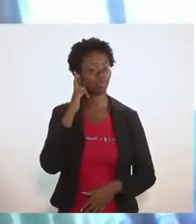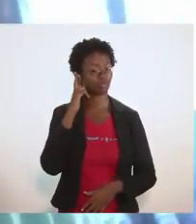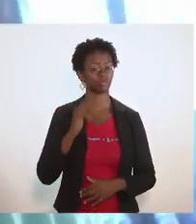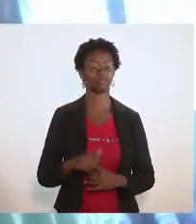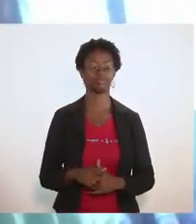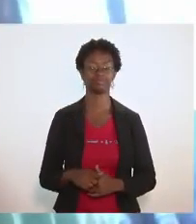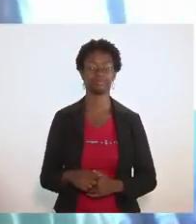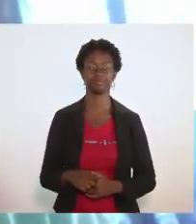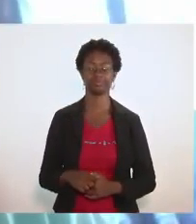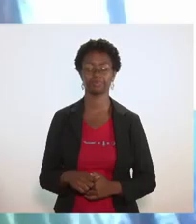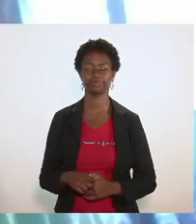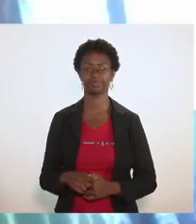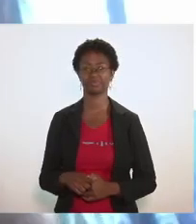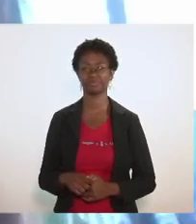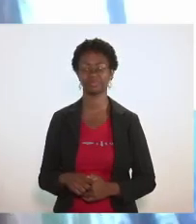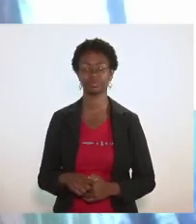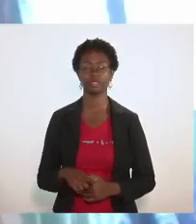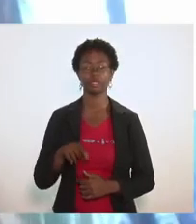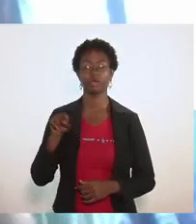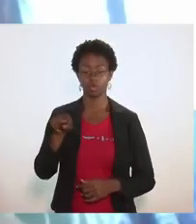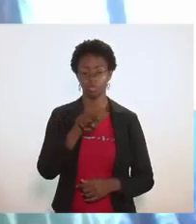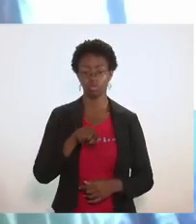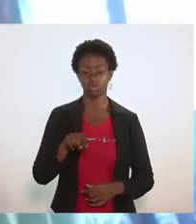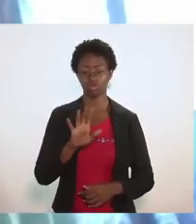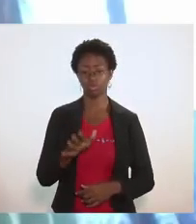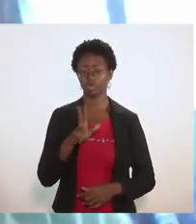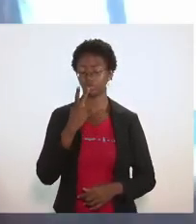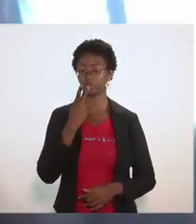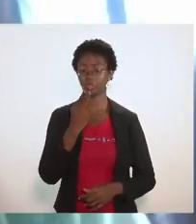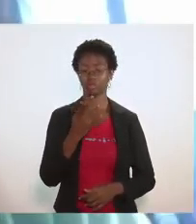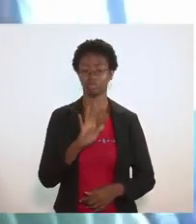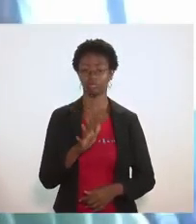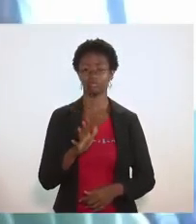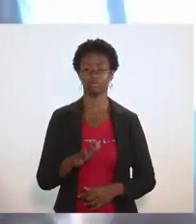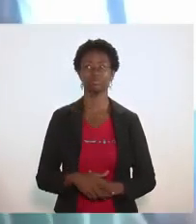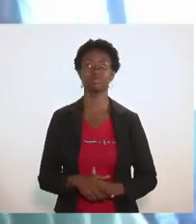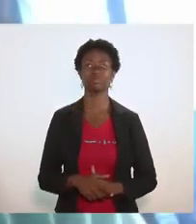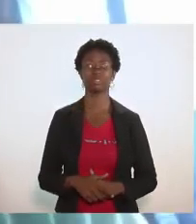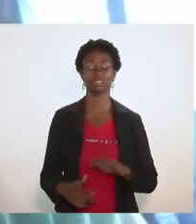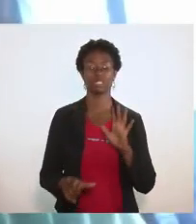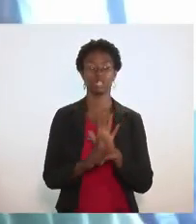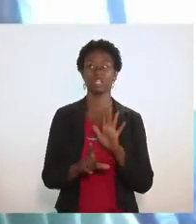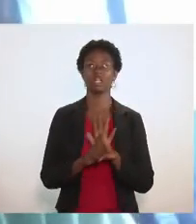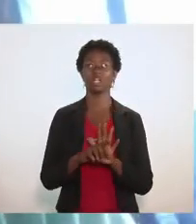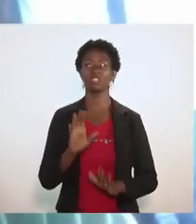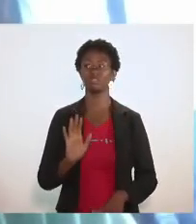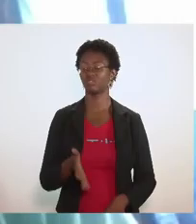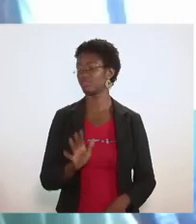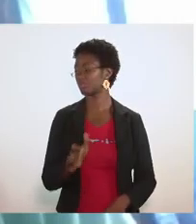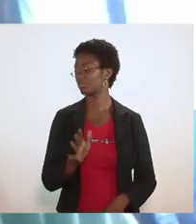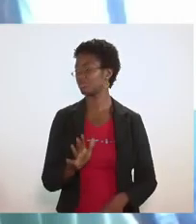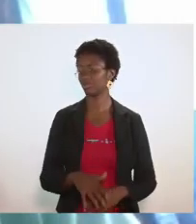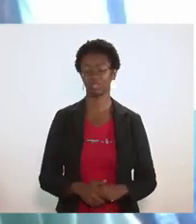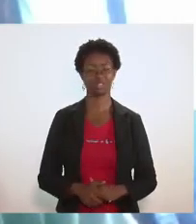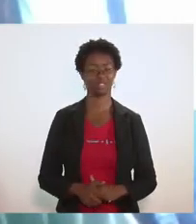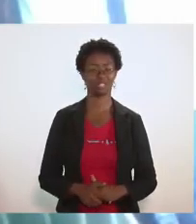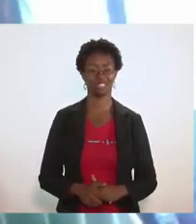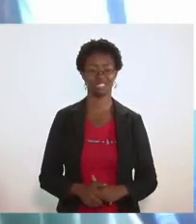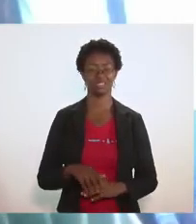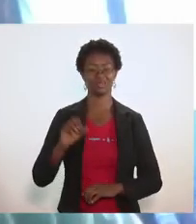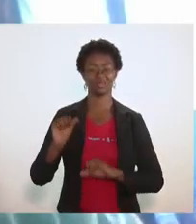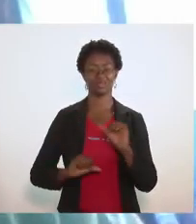levar ao pé e ao cabo, Vossa Excelência concedeu, a gente nem devia estar discutindo. Mas como a minha é uma questão de ordem, que eu pedi anteriormente, só que o